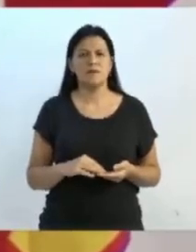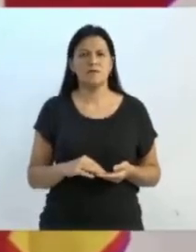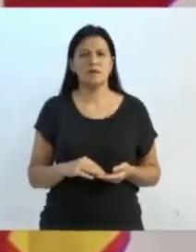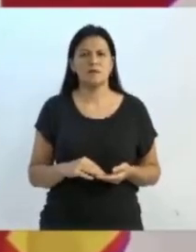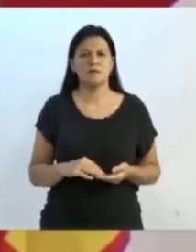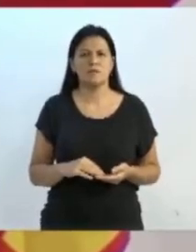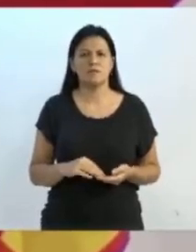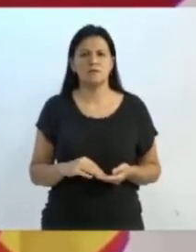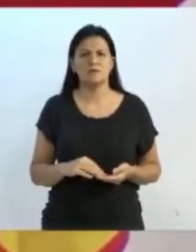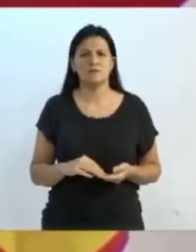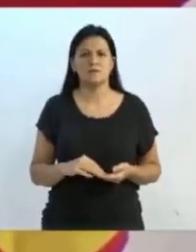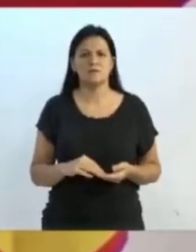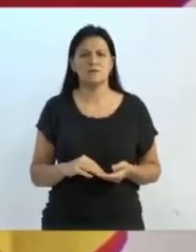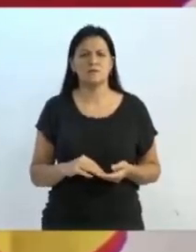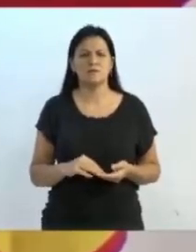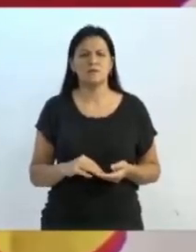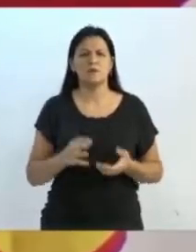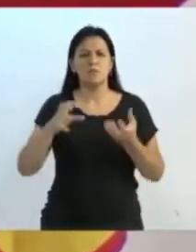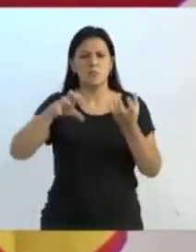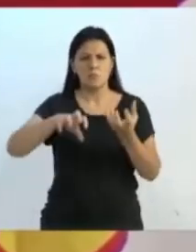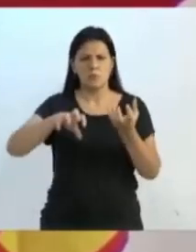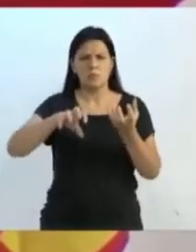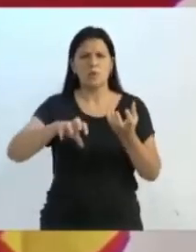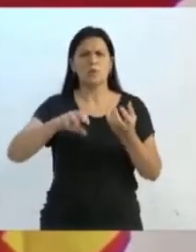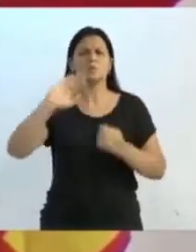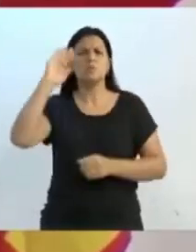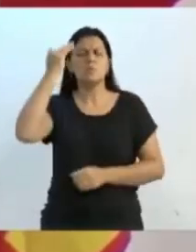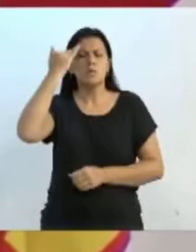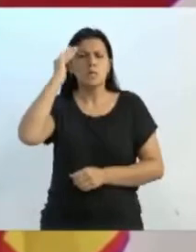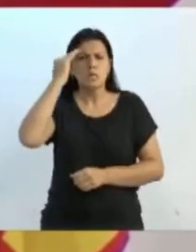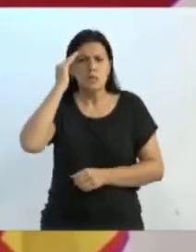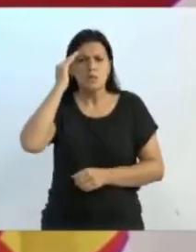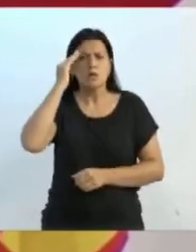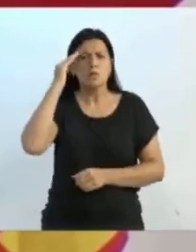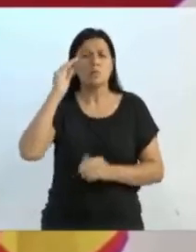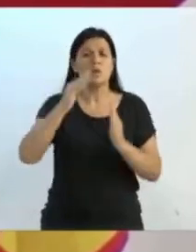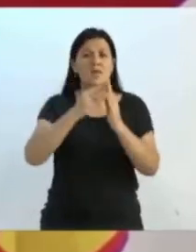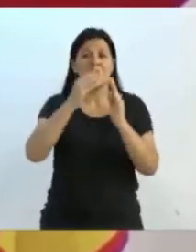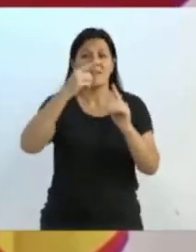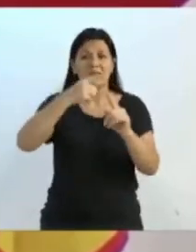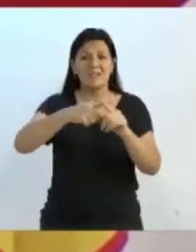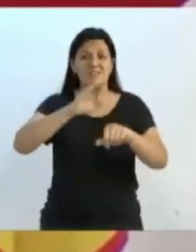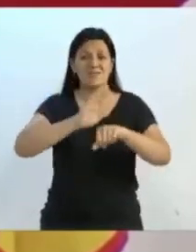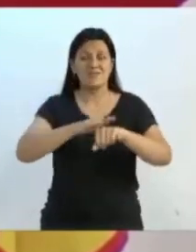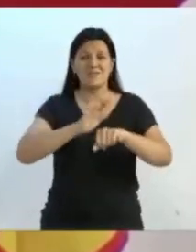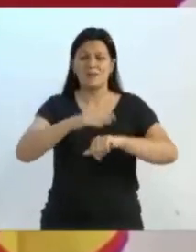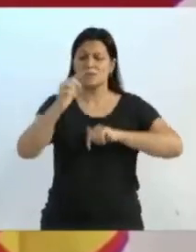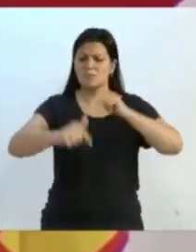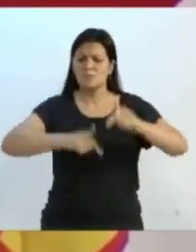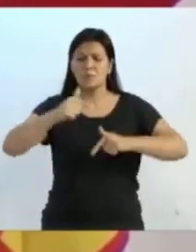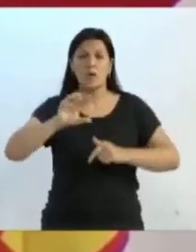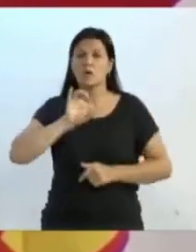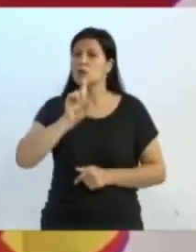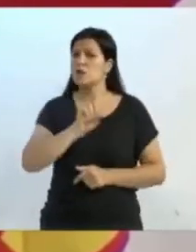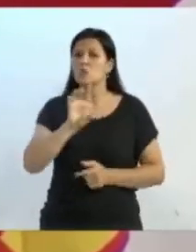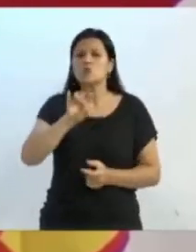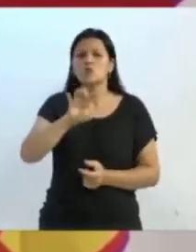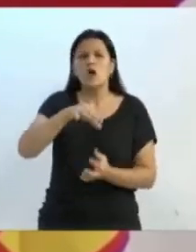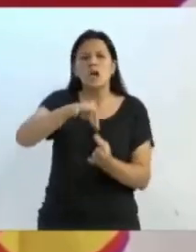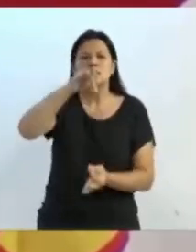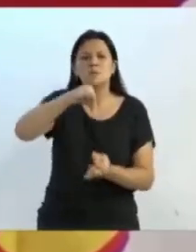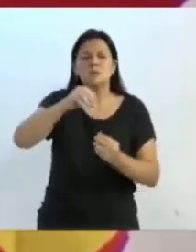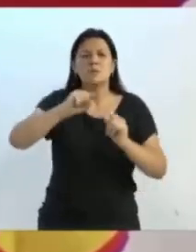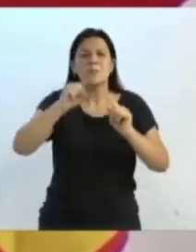que as igrejas, de um modo geral, elas fazem um trabalho, além do espiritual, social, um